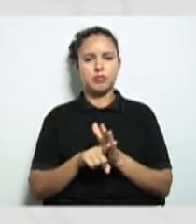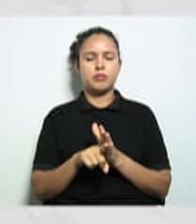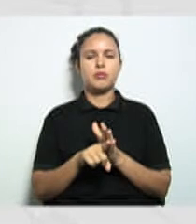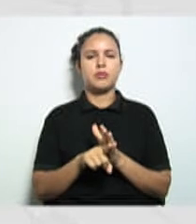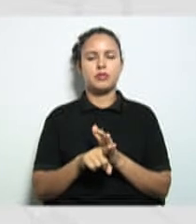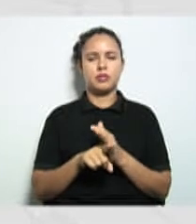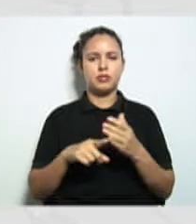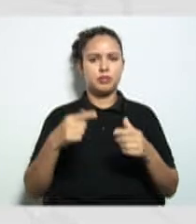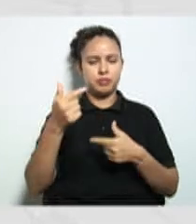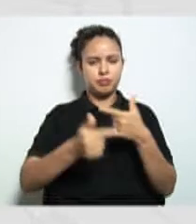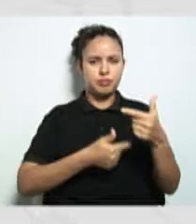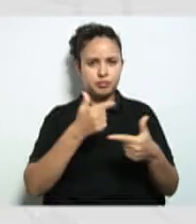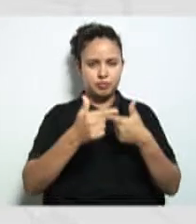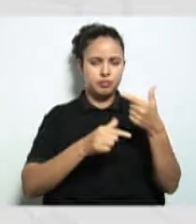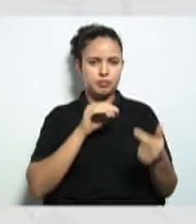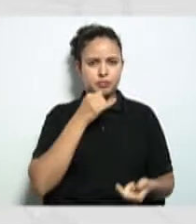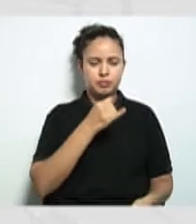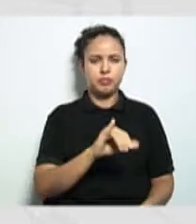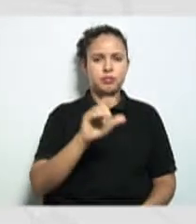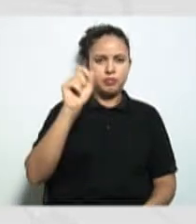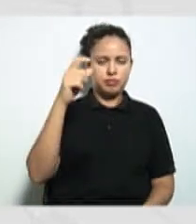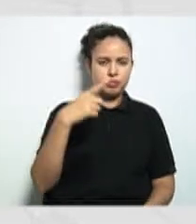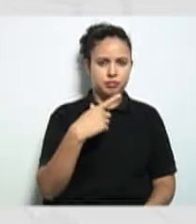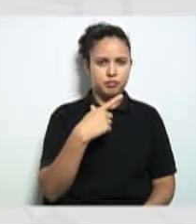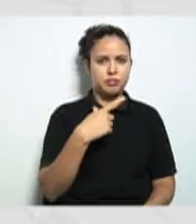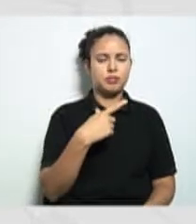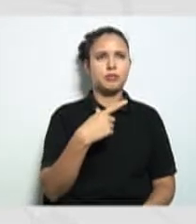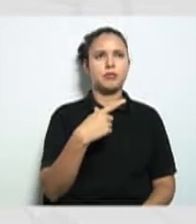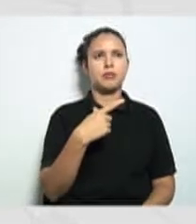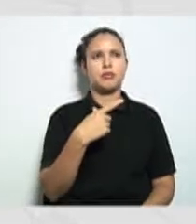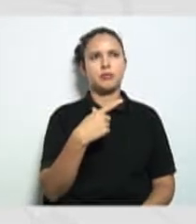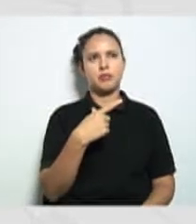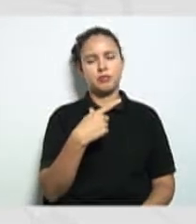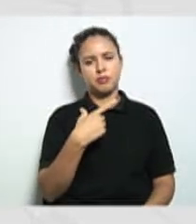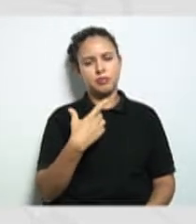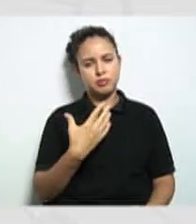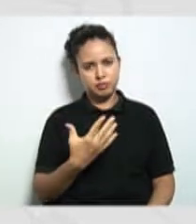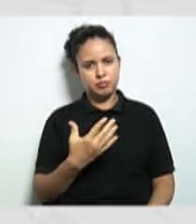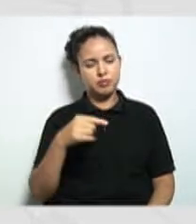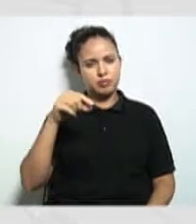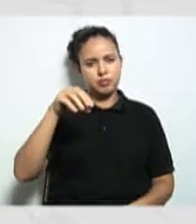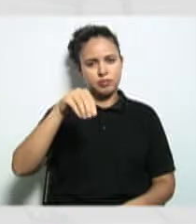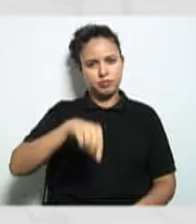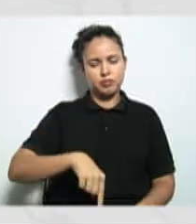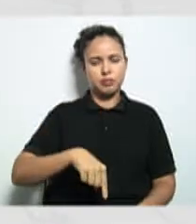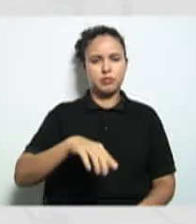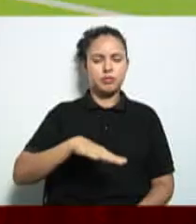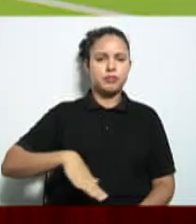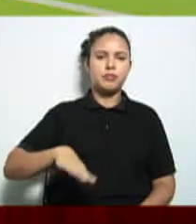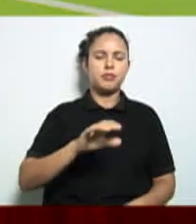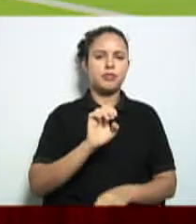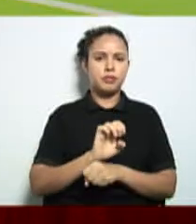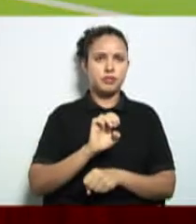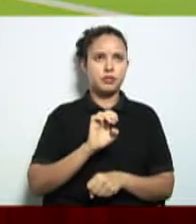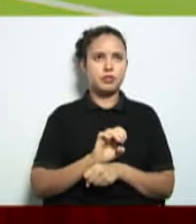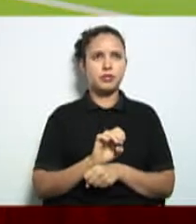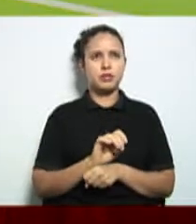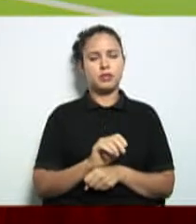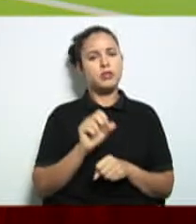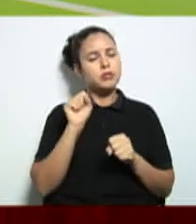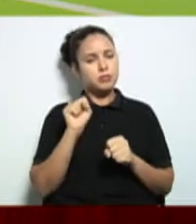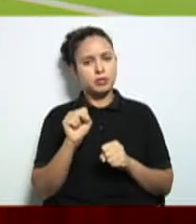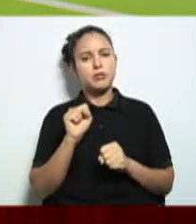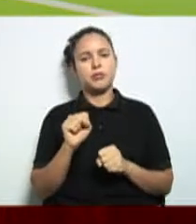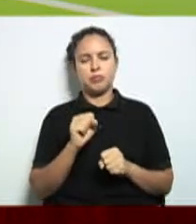para trabalhar com a energia solar é uma possibilidade, né, no nosso estado? É caro, mas pode ser um